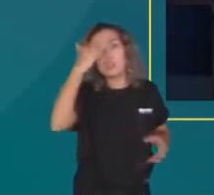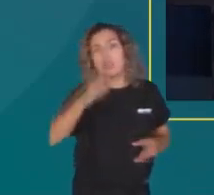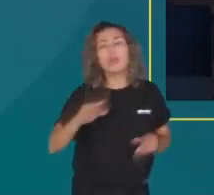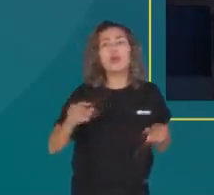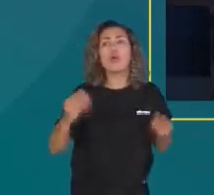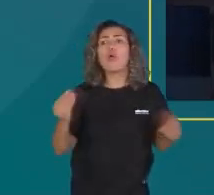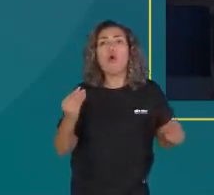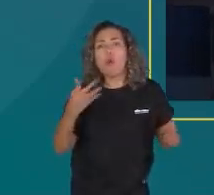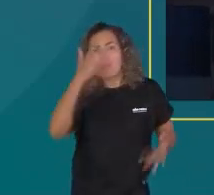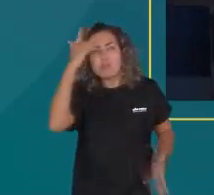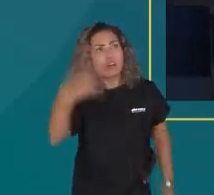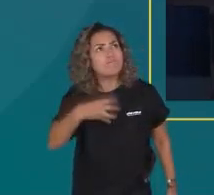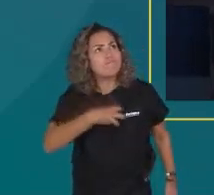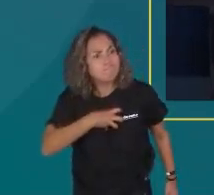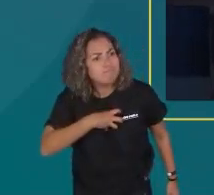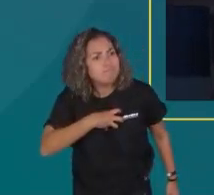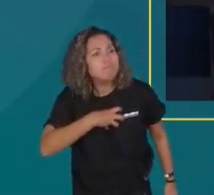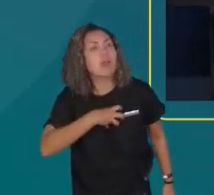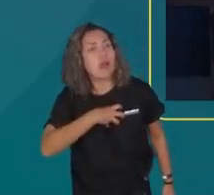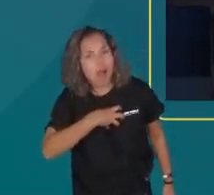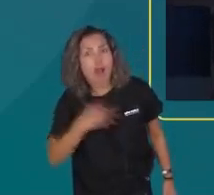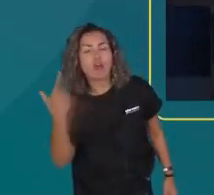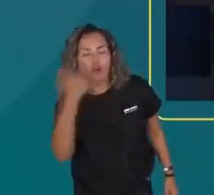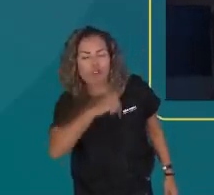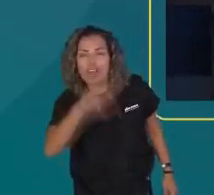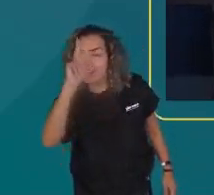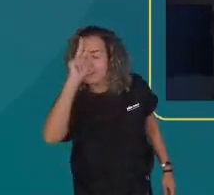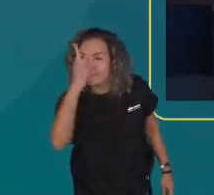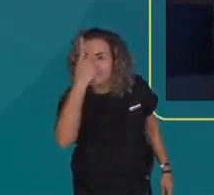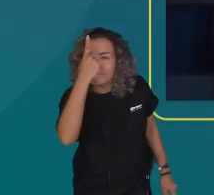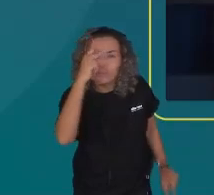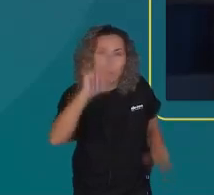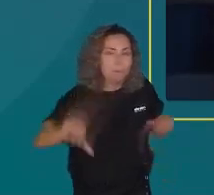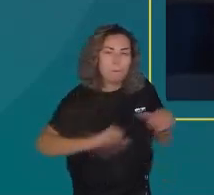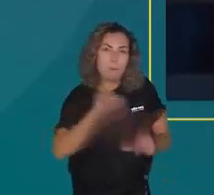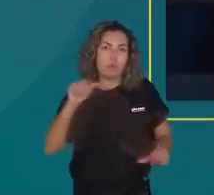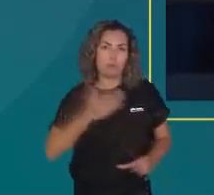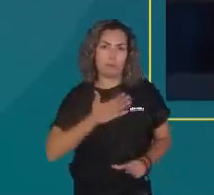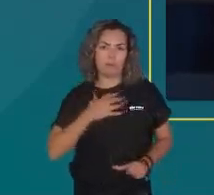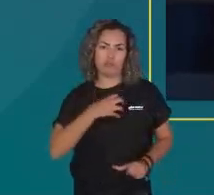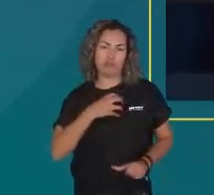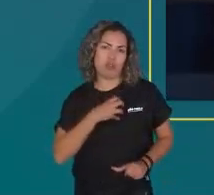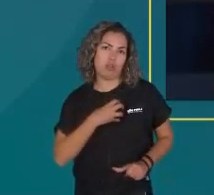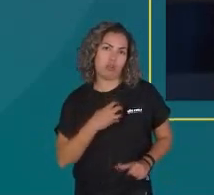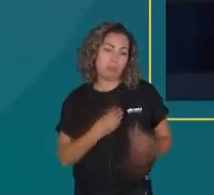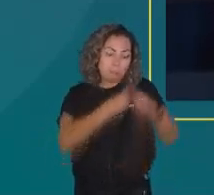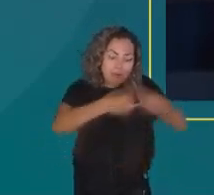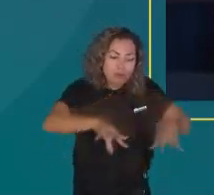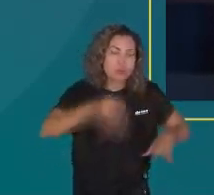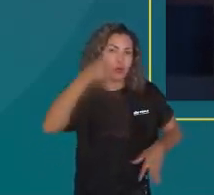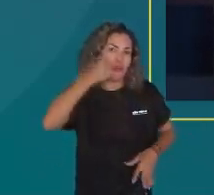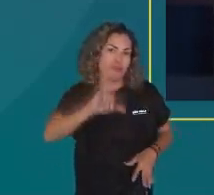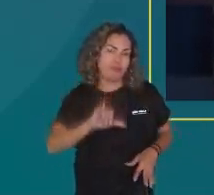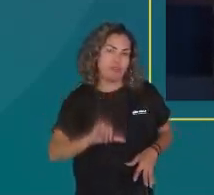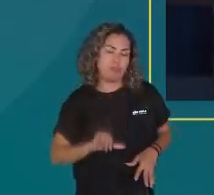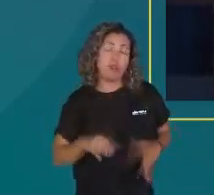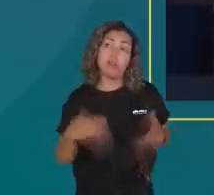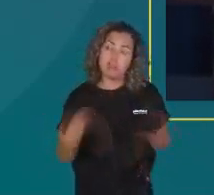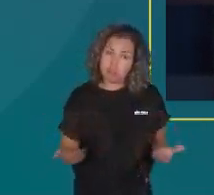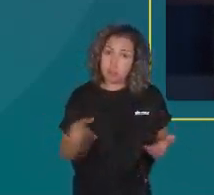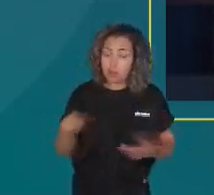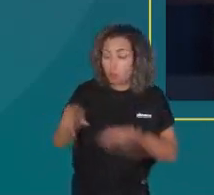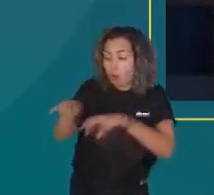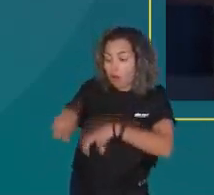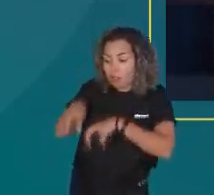vida das pessoas, para que a gente possa reformular os nossos hábitos de produção e consumo. Então, nós temos, a partir da